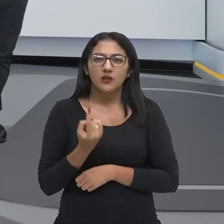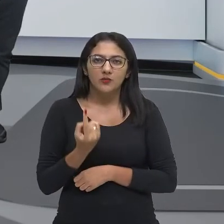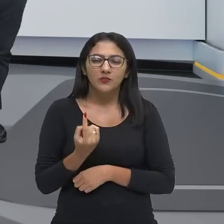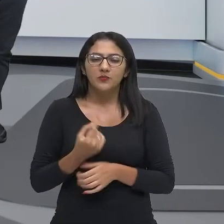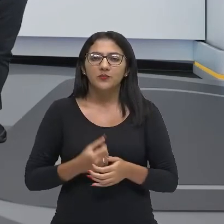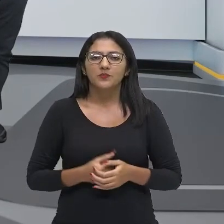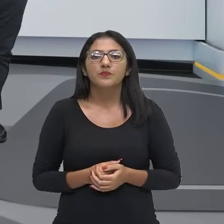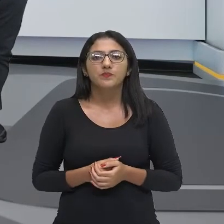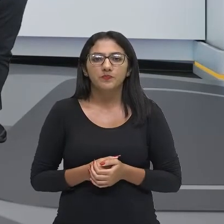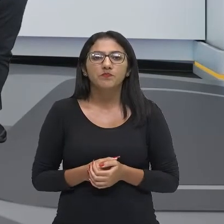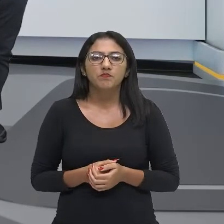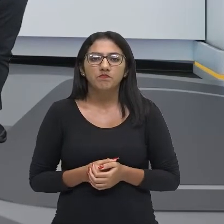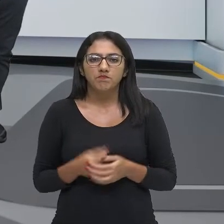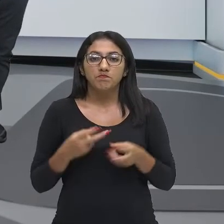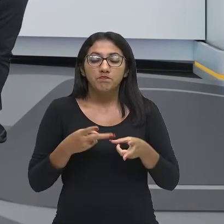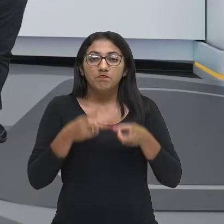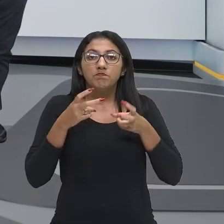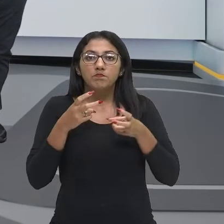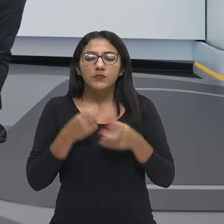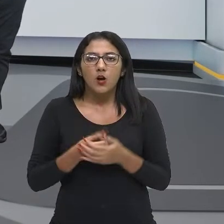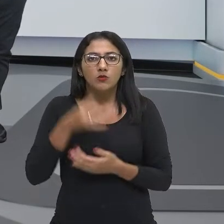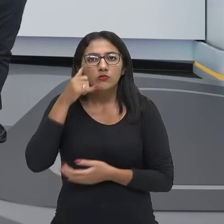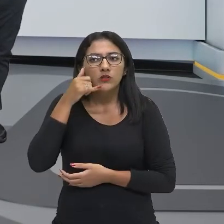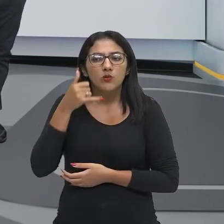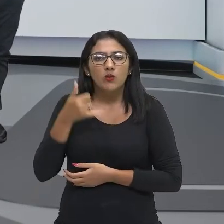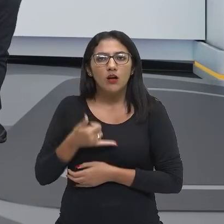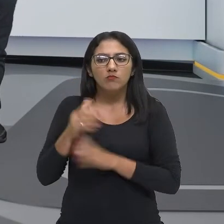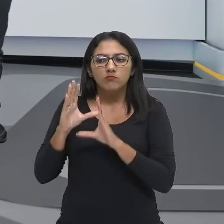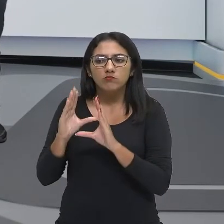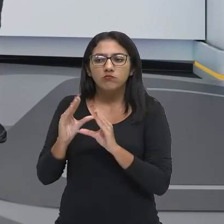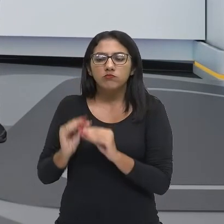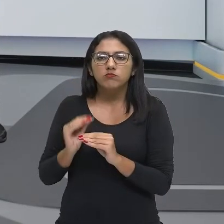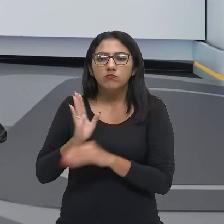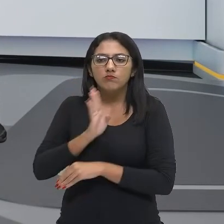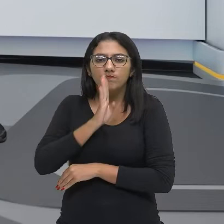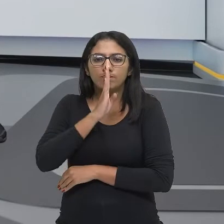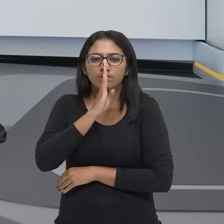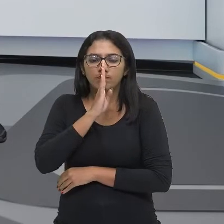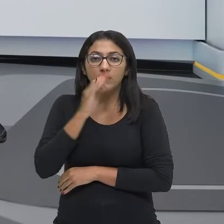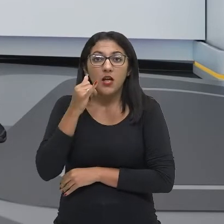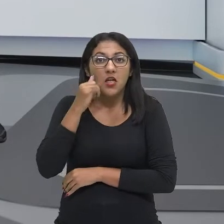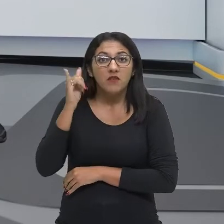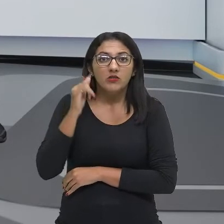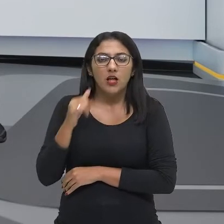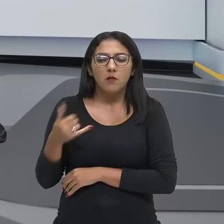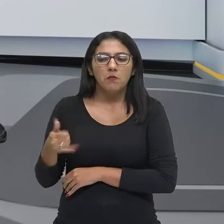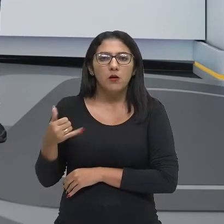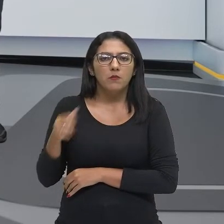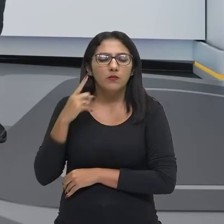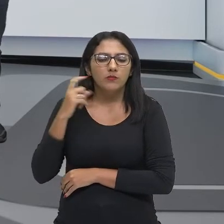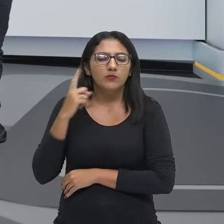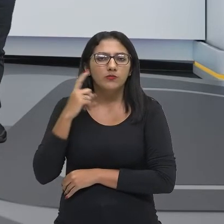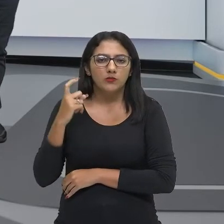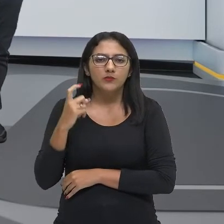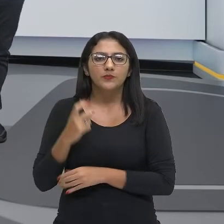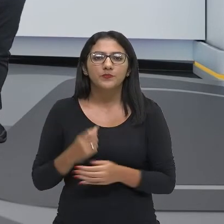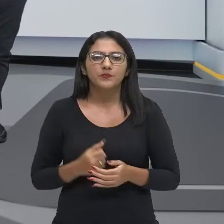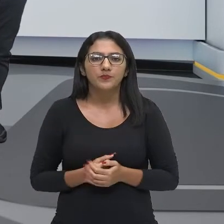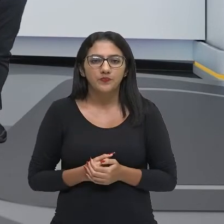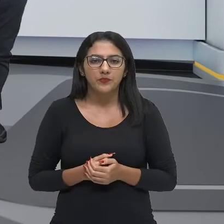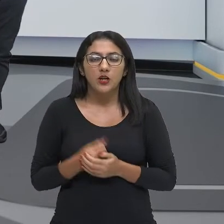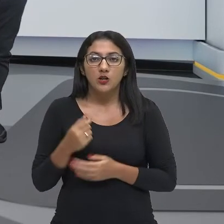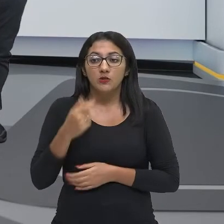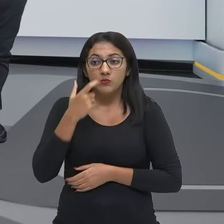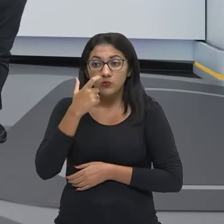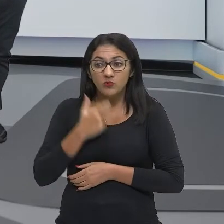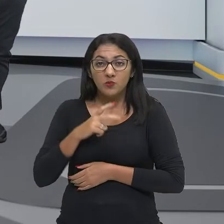Dica 1. Certifique-se em deixar o celular no modo silencioso para evitar distrações, tanto sua